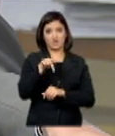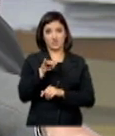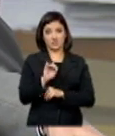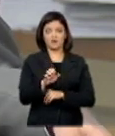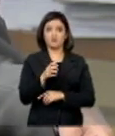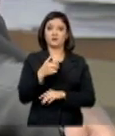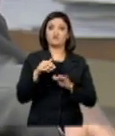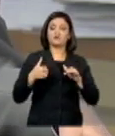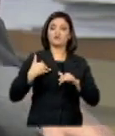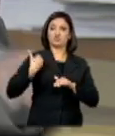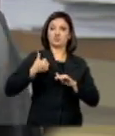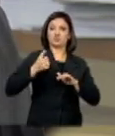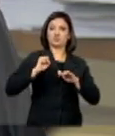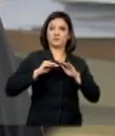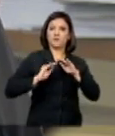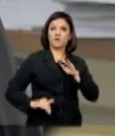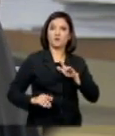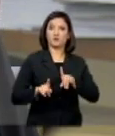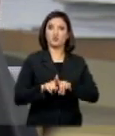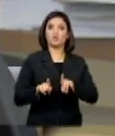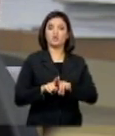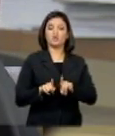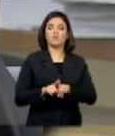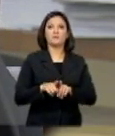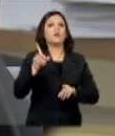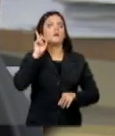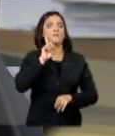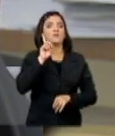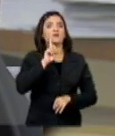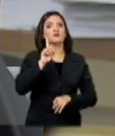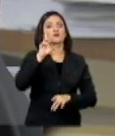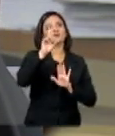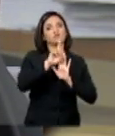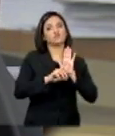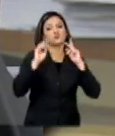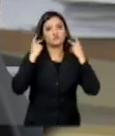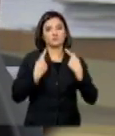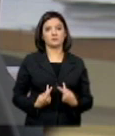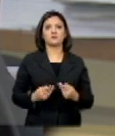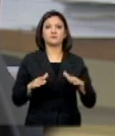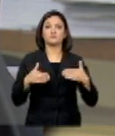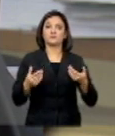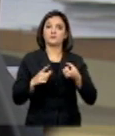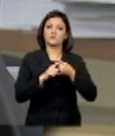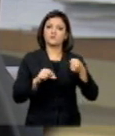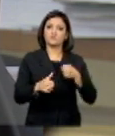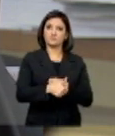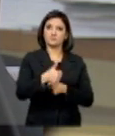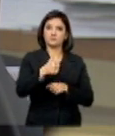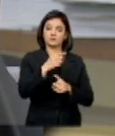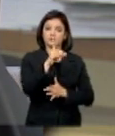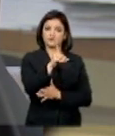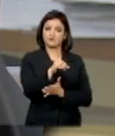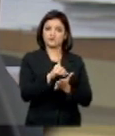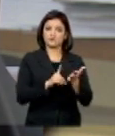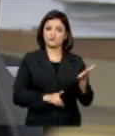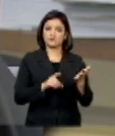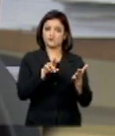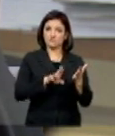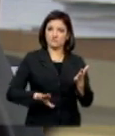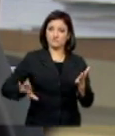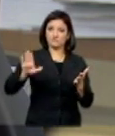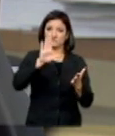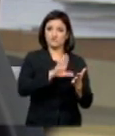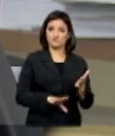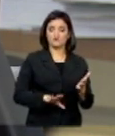de direitos humanos nesse sentido o artigo 1º da declaração universal dos direitos humanos